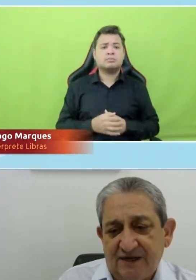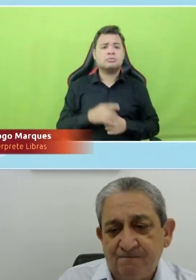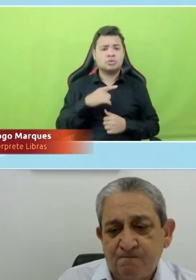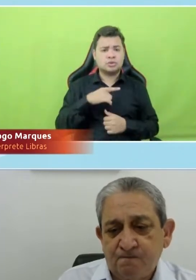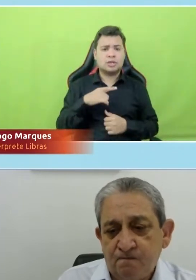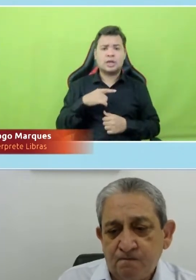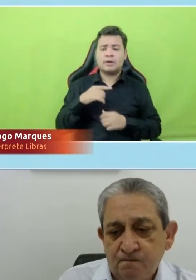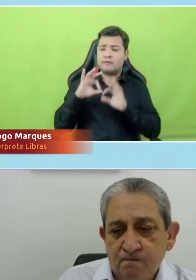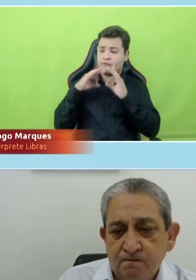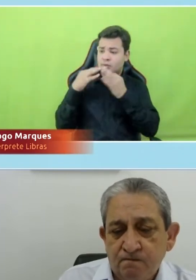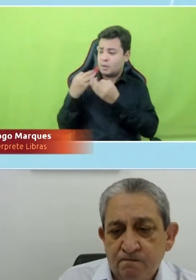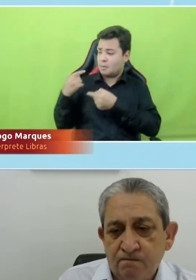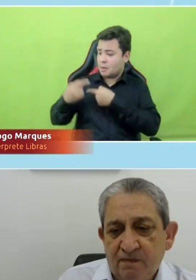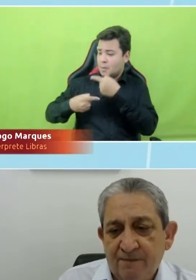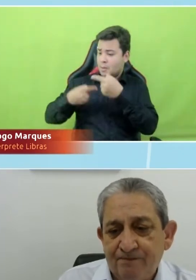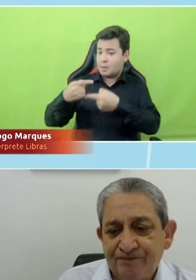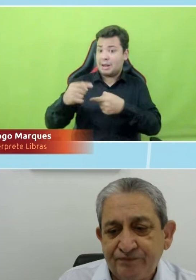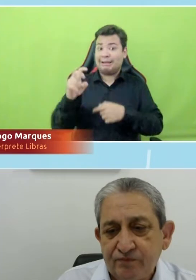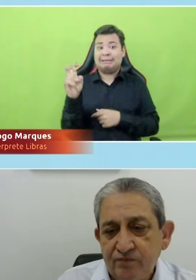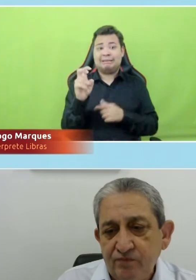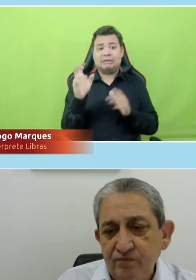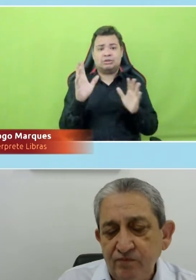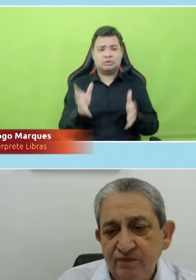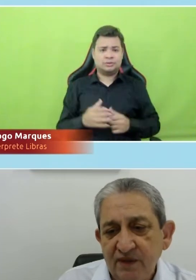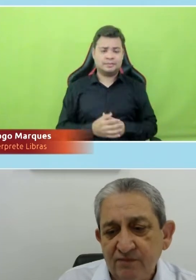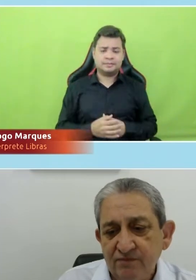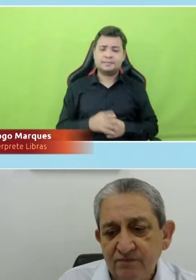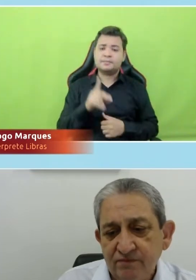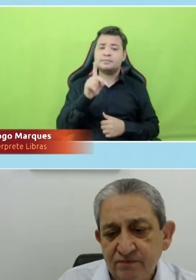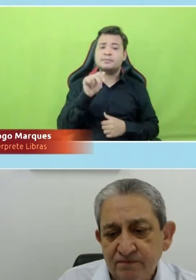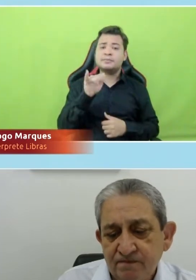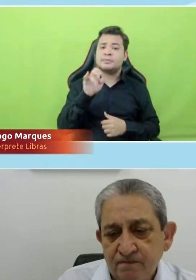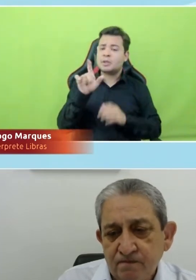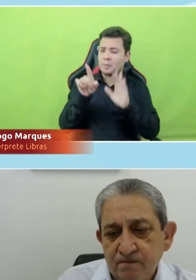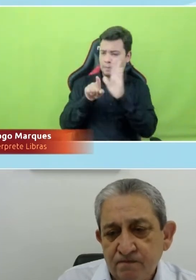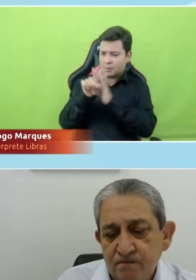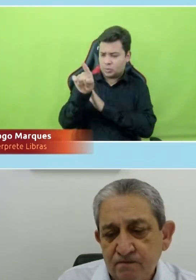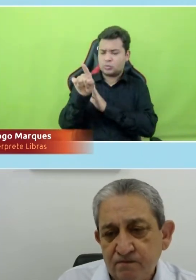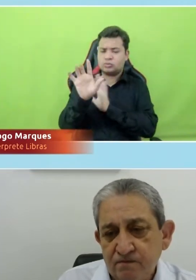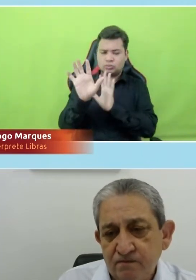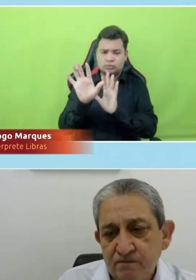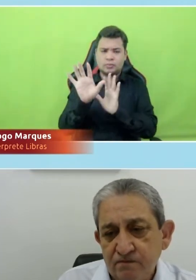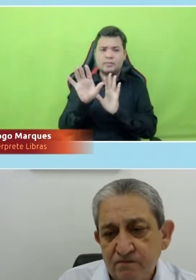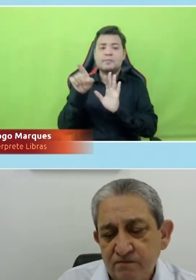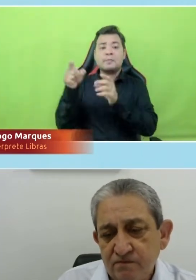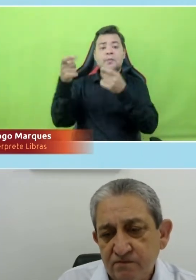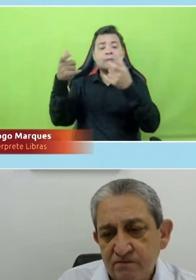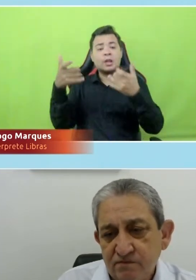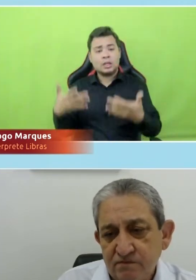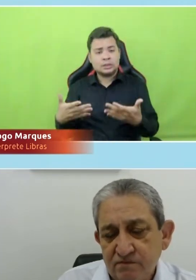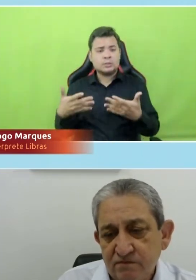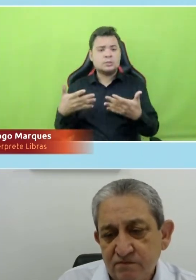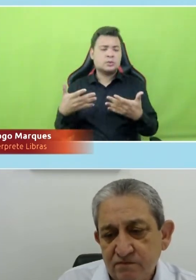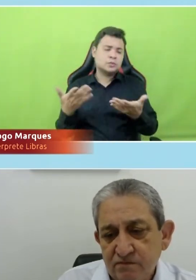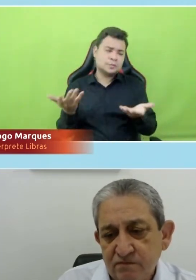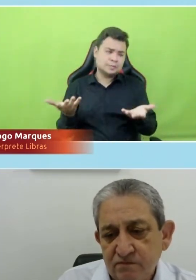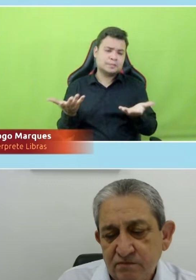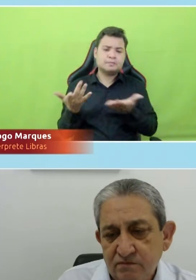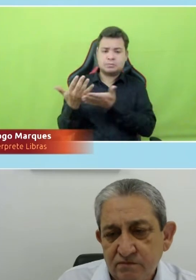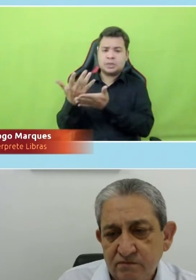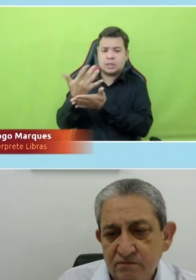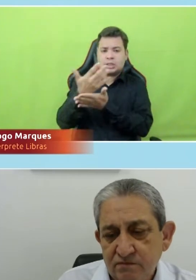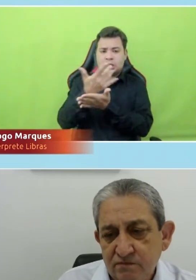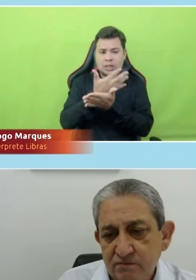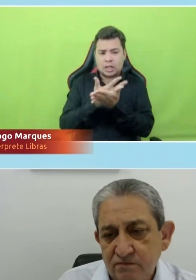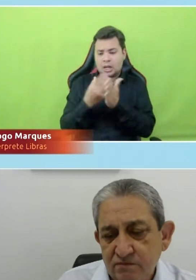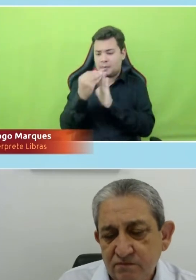né? Daniel, vou te interromper um pouquinho para a gente trazer outros dados. O senhor tocou nos dados que já estão em mãos, né,